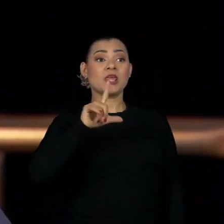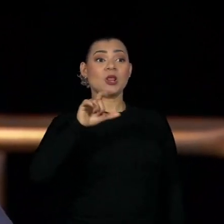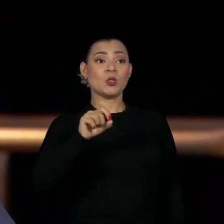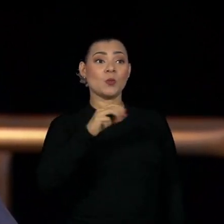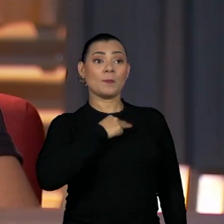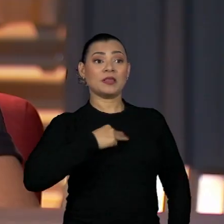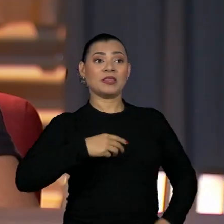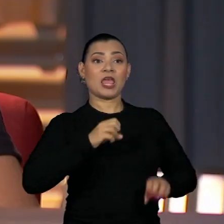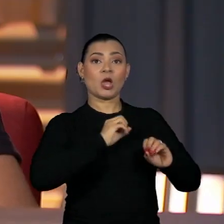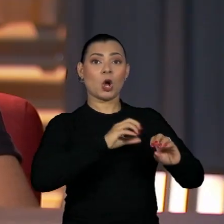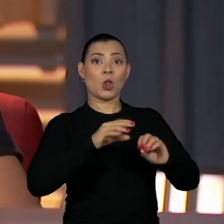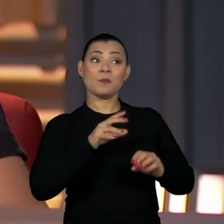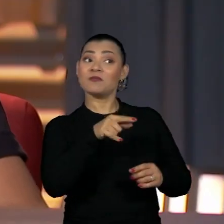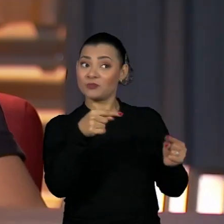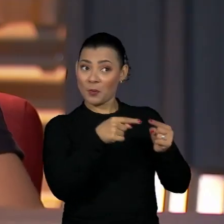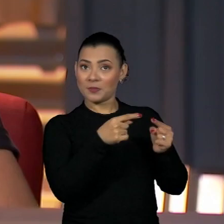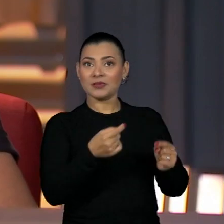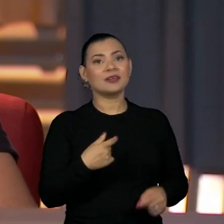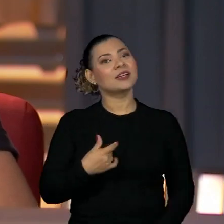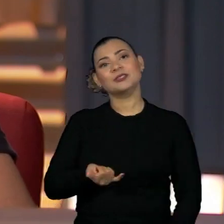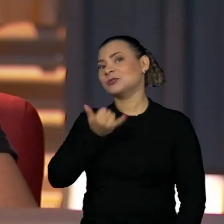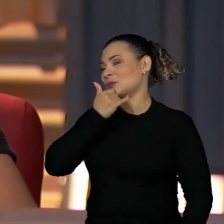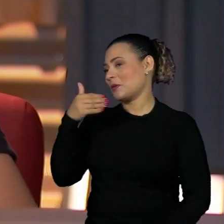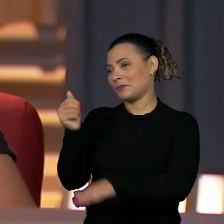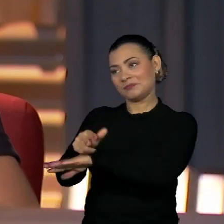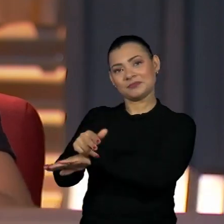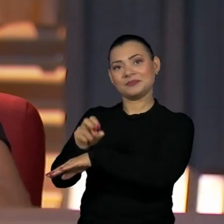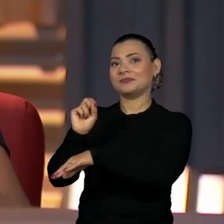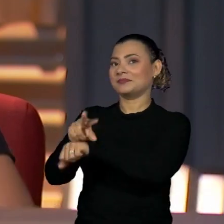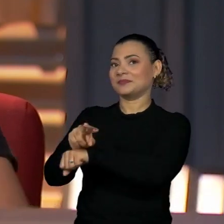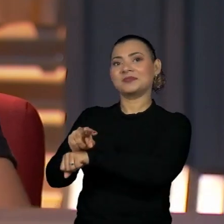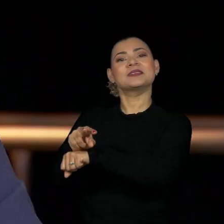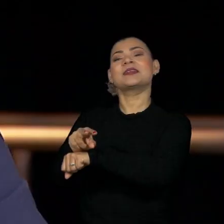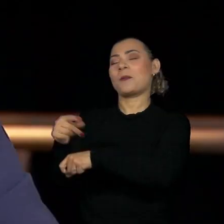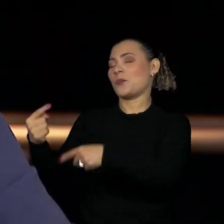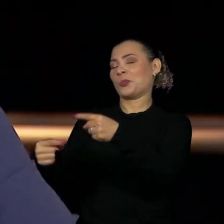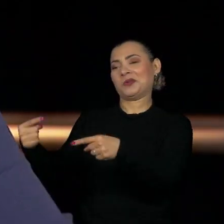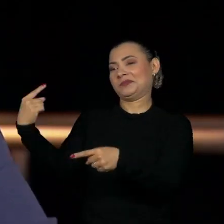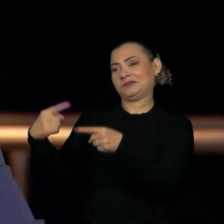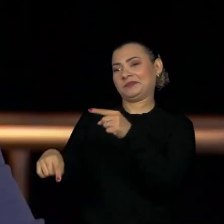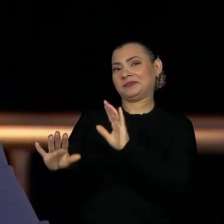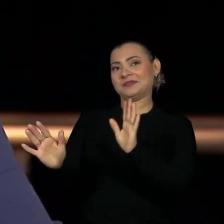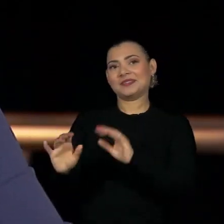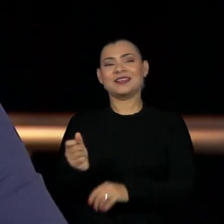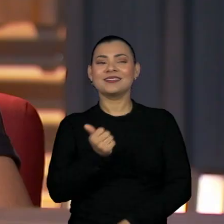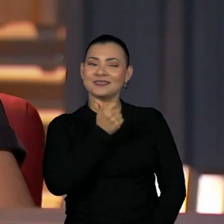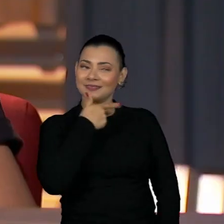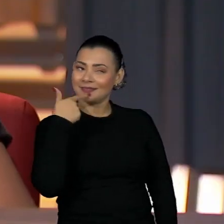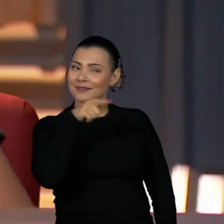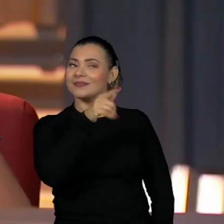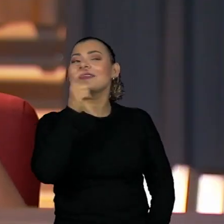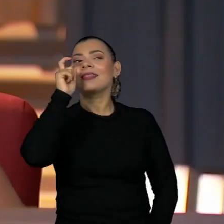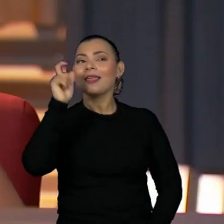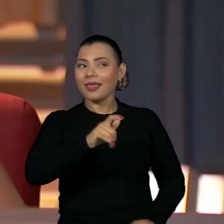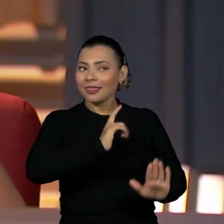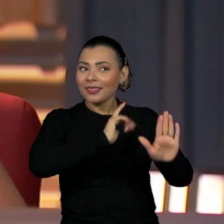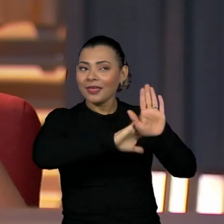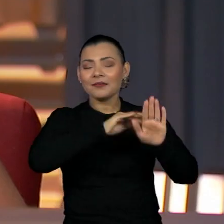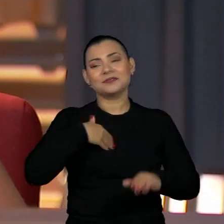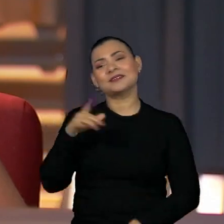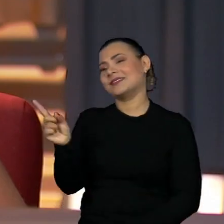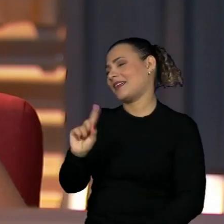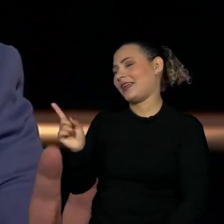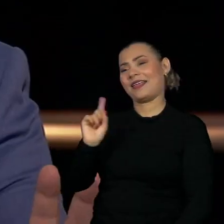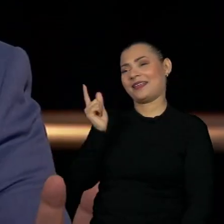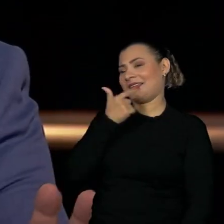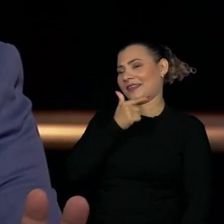Que tal? Mas eu não entraria para política não, mas é um bom nome. Eu percebi que surgiu um sorriso aí. Política é sempre assim, eu